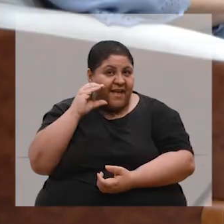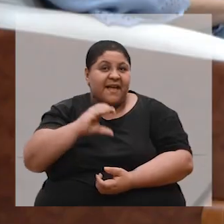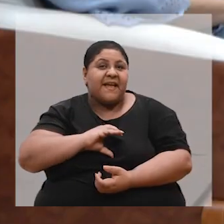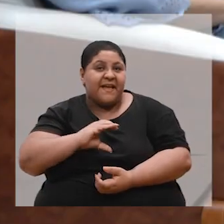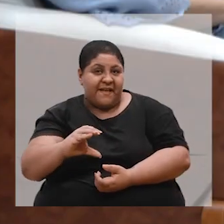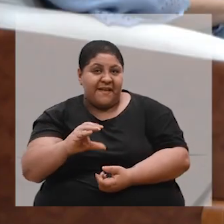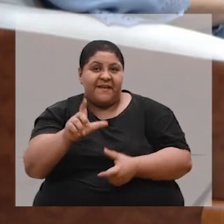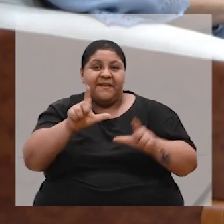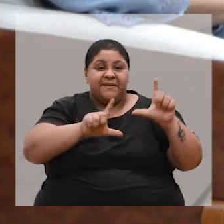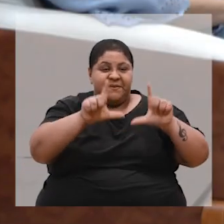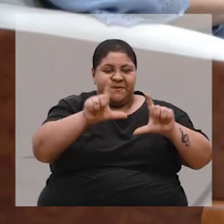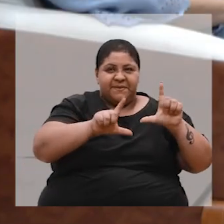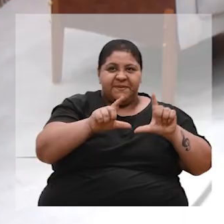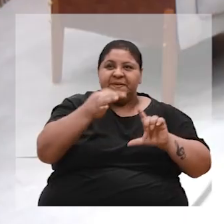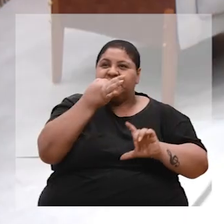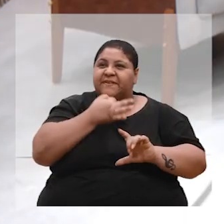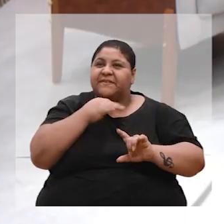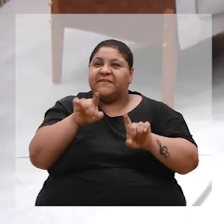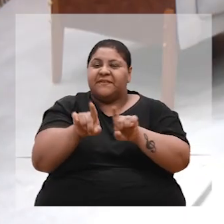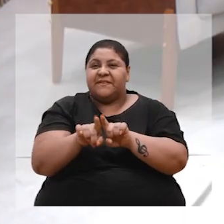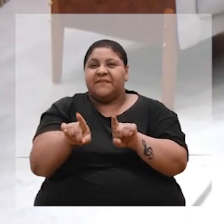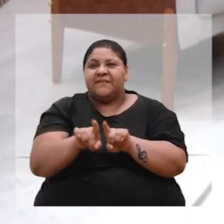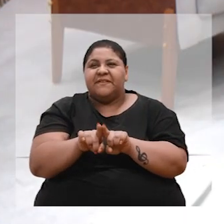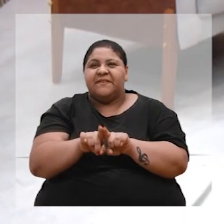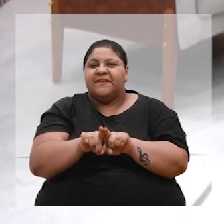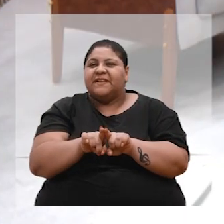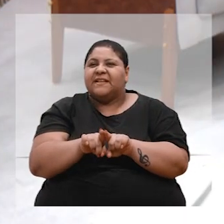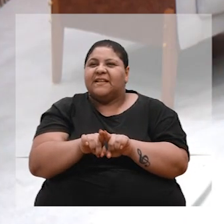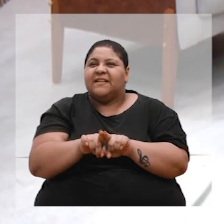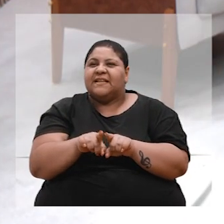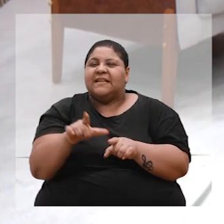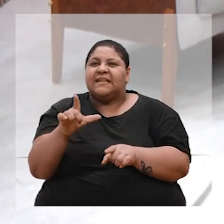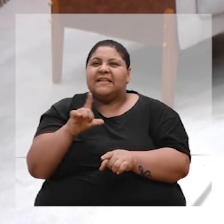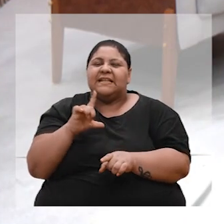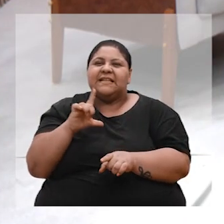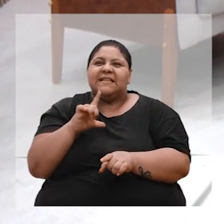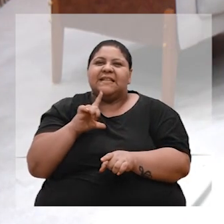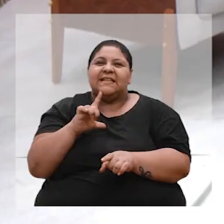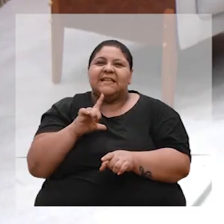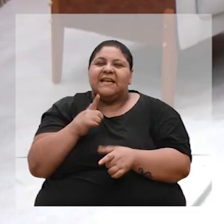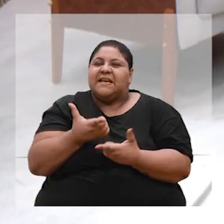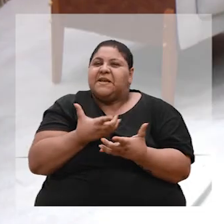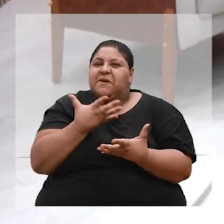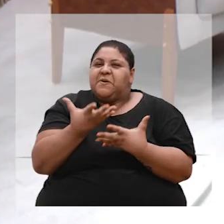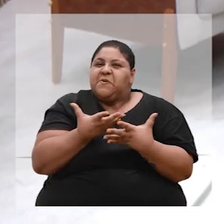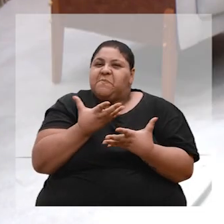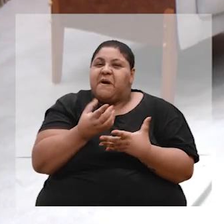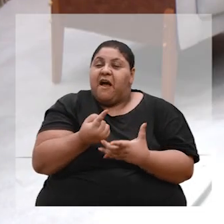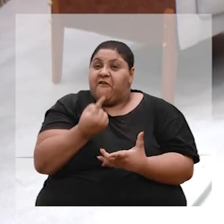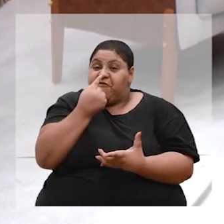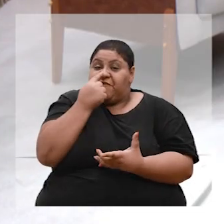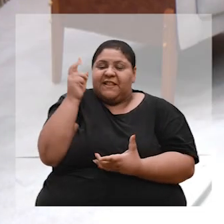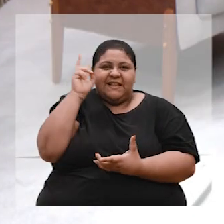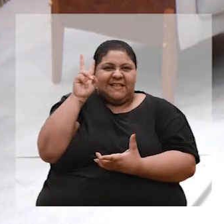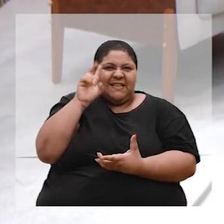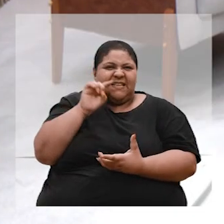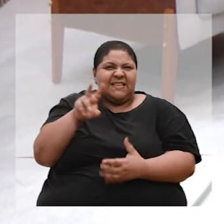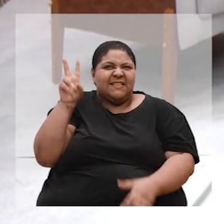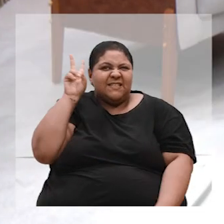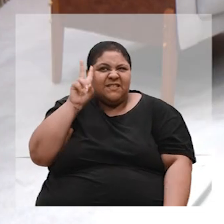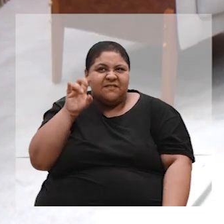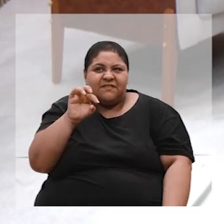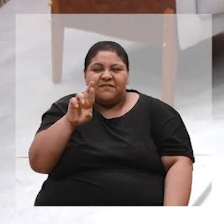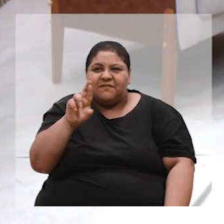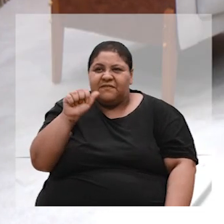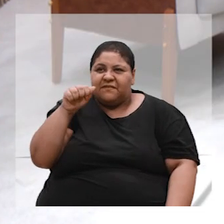que é a coordenadora da TV Câmara, ela também tem um pezinho lá na história, assim como o Irã, né? E eu quero só lembrar